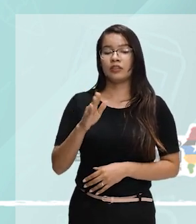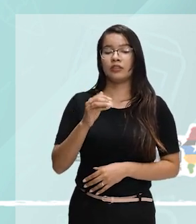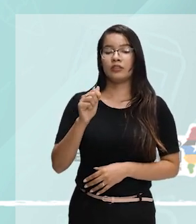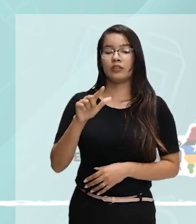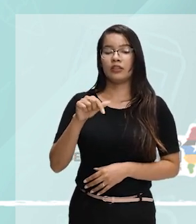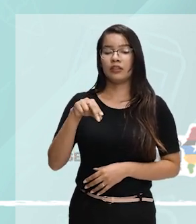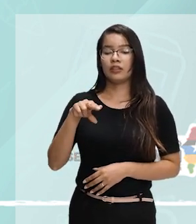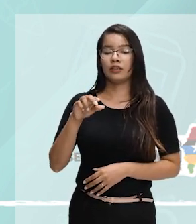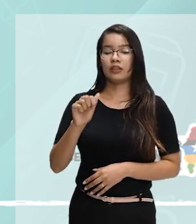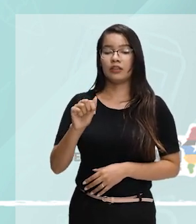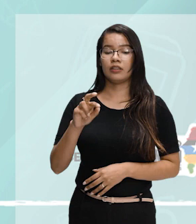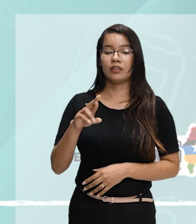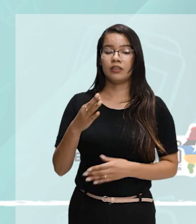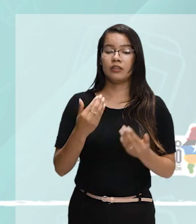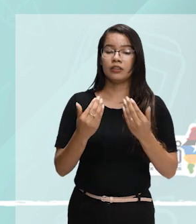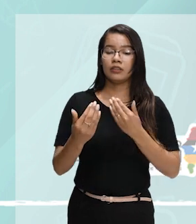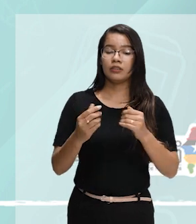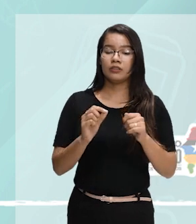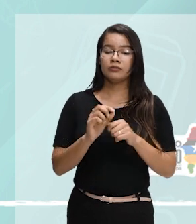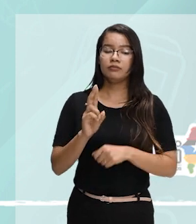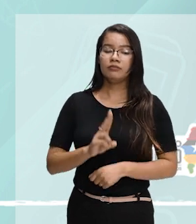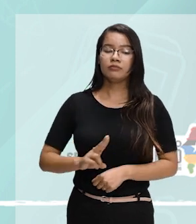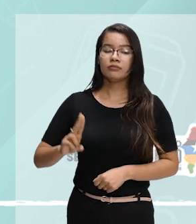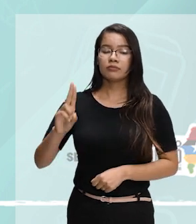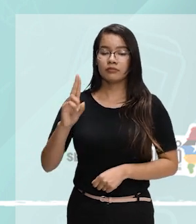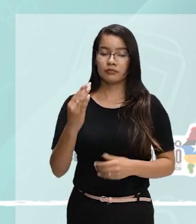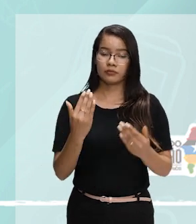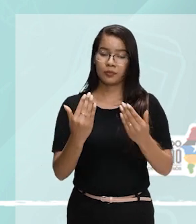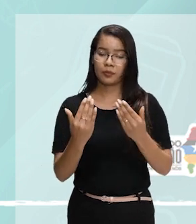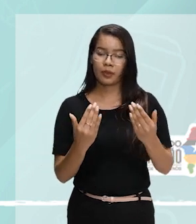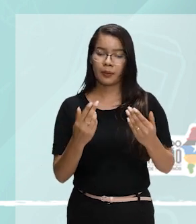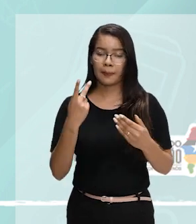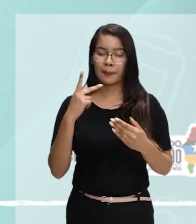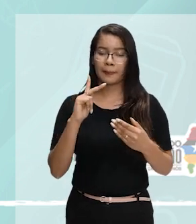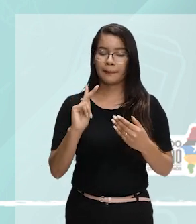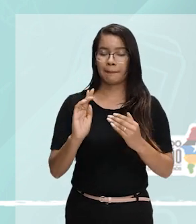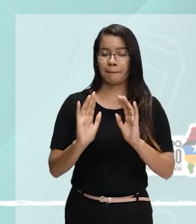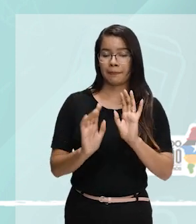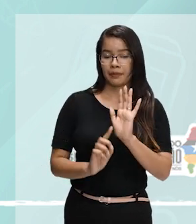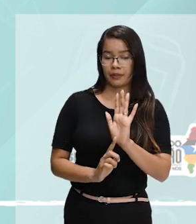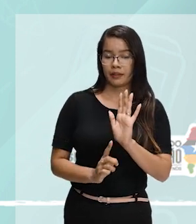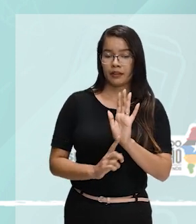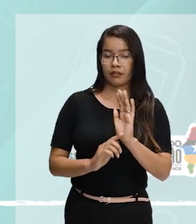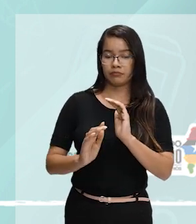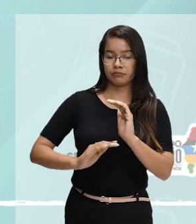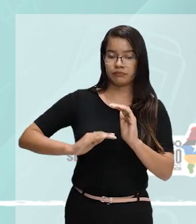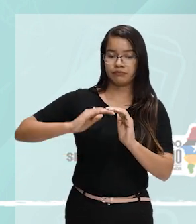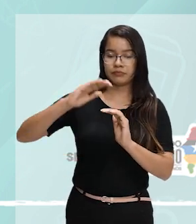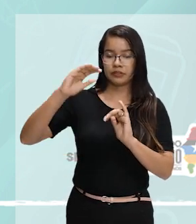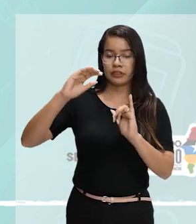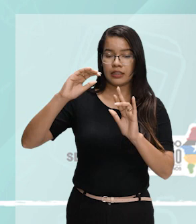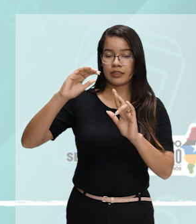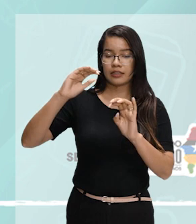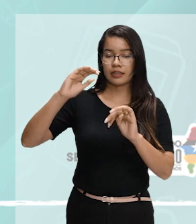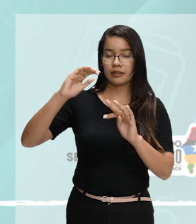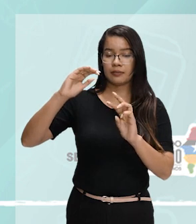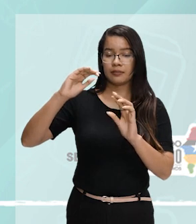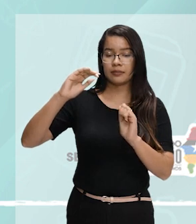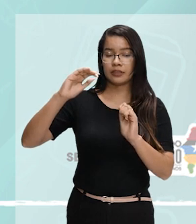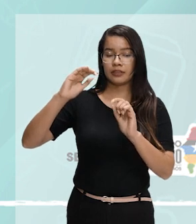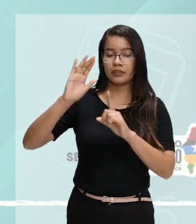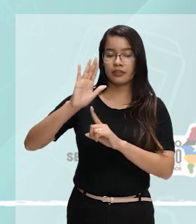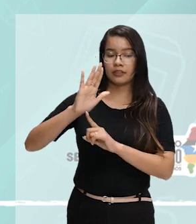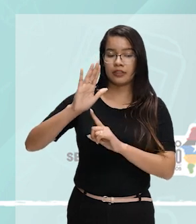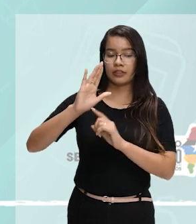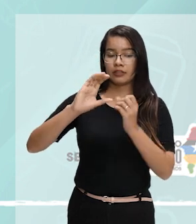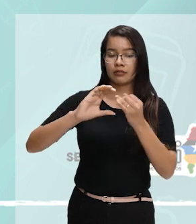grau comparativo para demonstrar a superioridade de Iracema frente aos aspectos da natureza. Esses